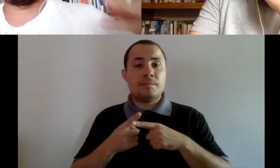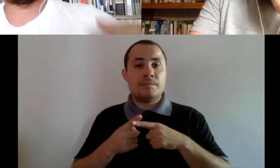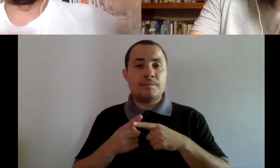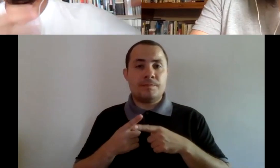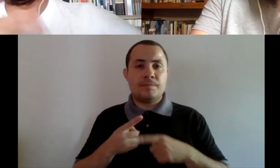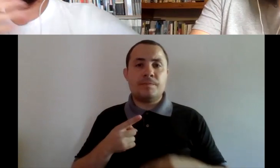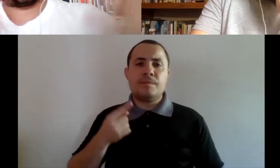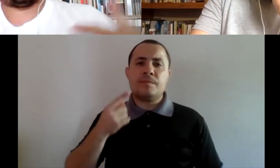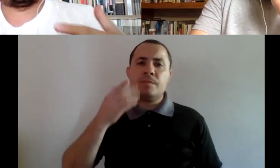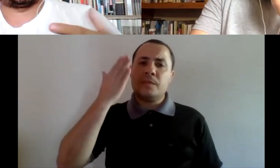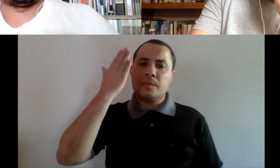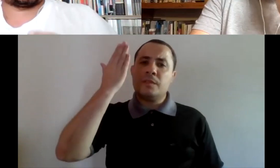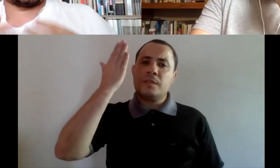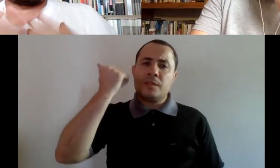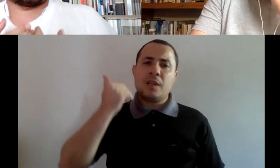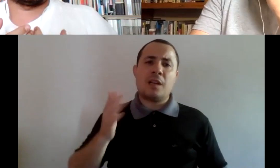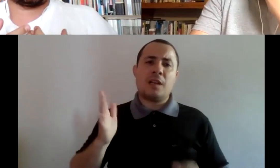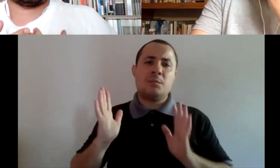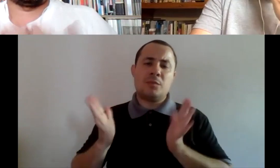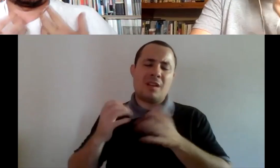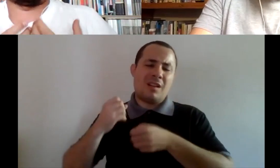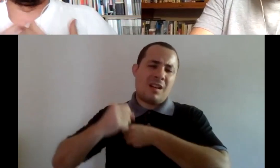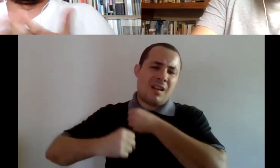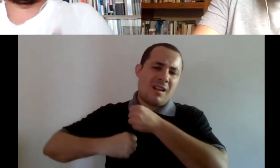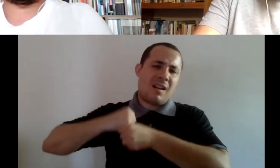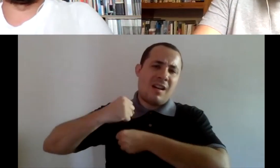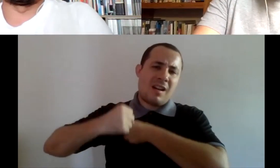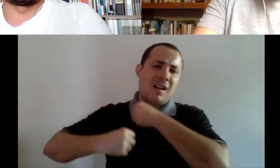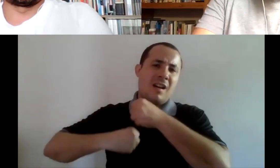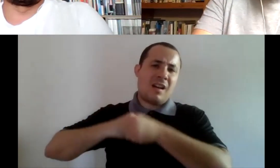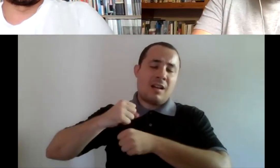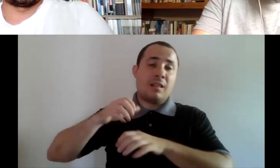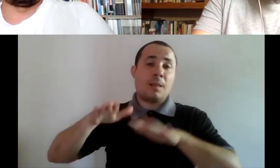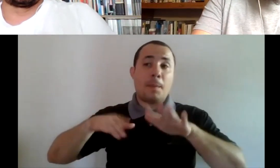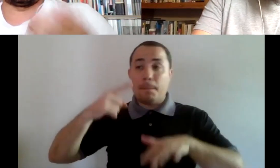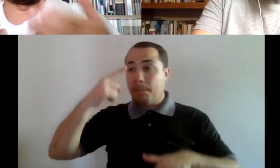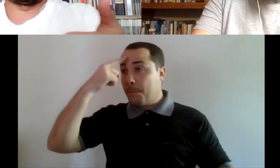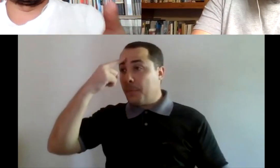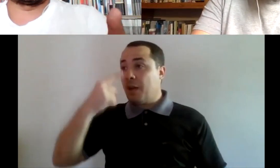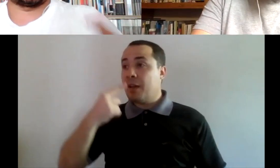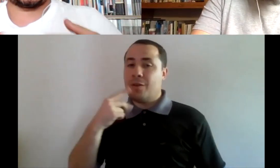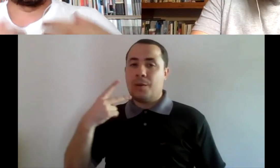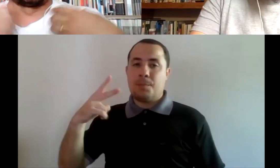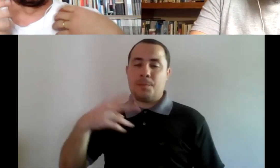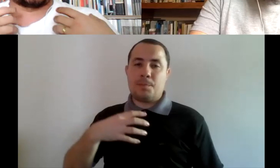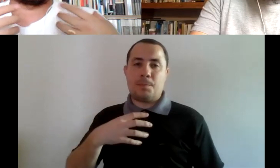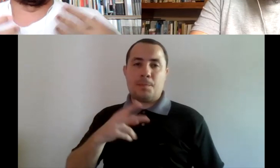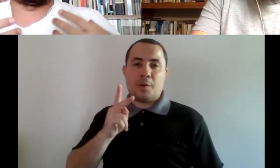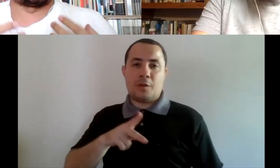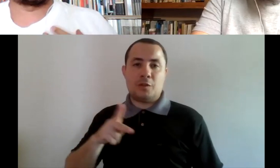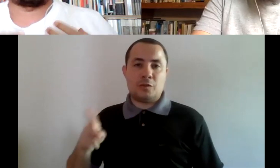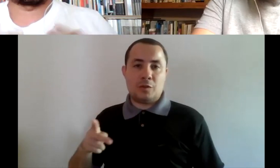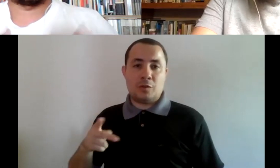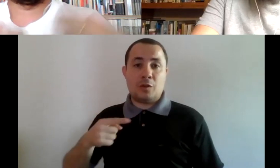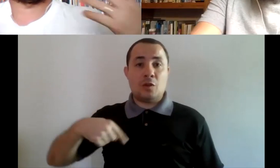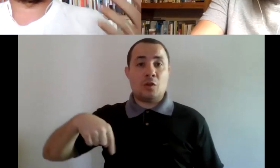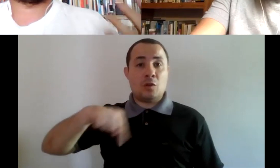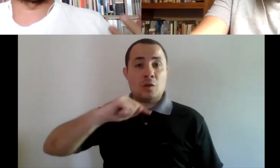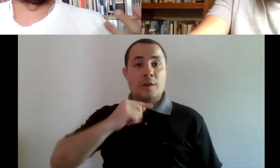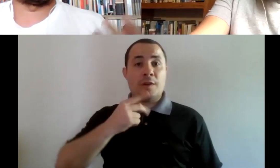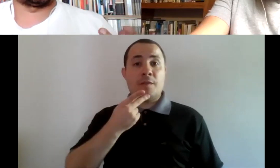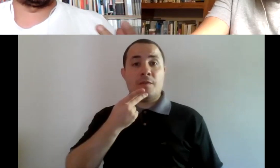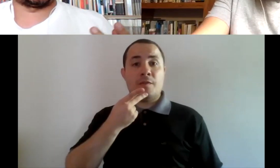que acontece há muito tempo, que é depender do perfil do professor. Muitos de vocês, ou nós, quando falamos, por que